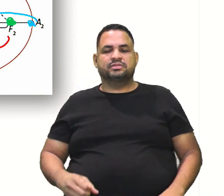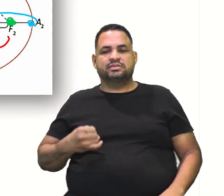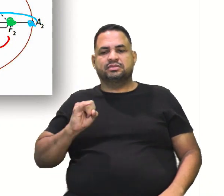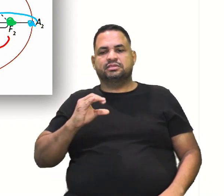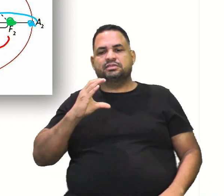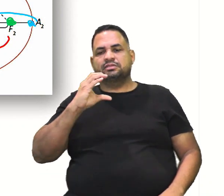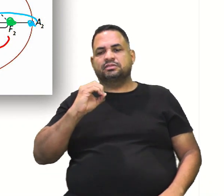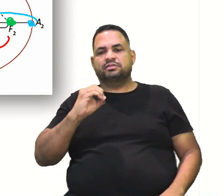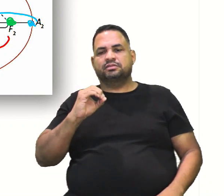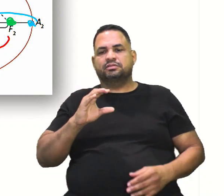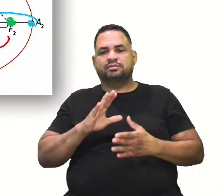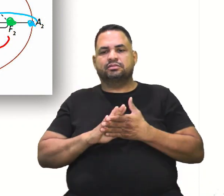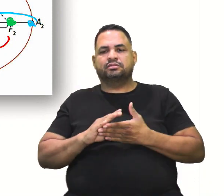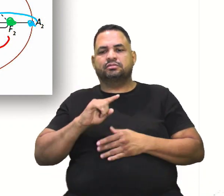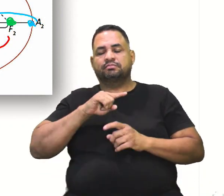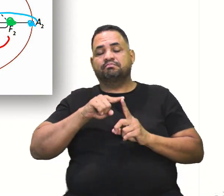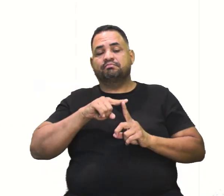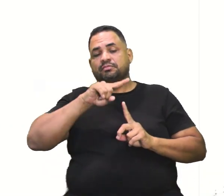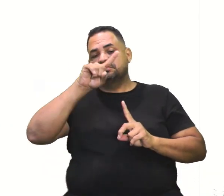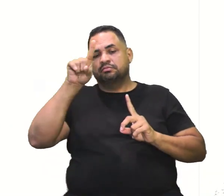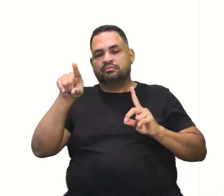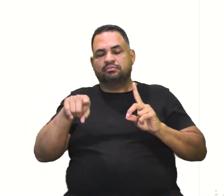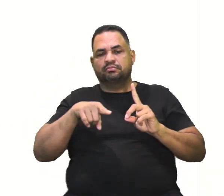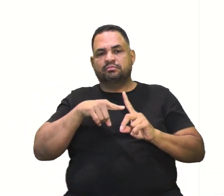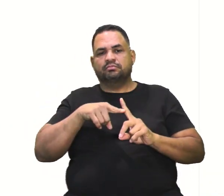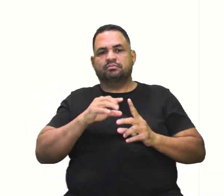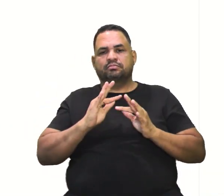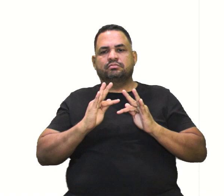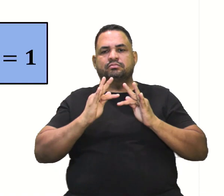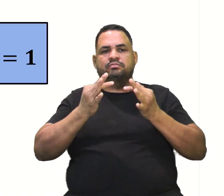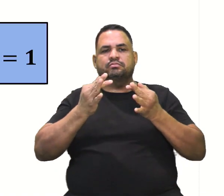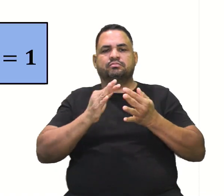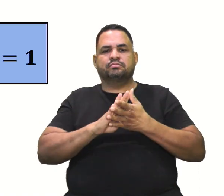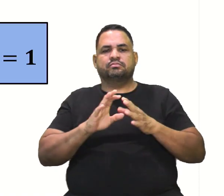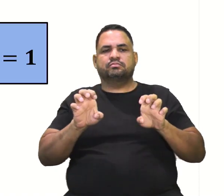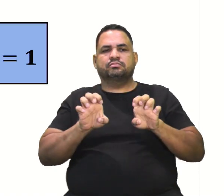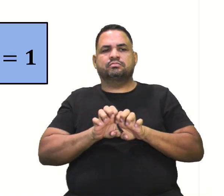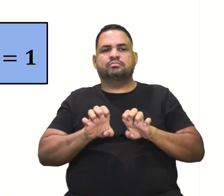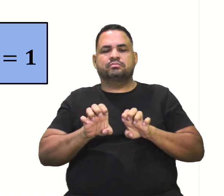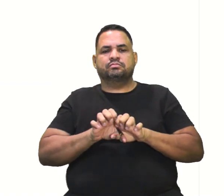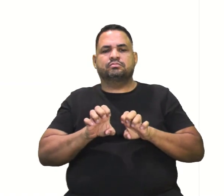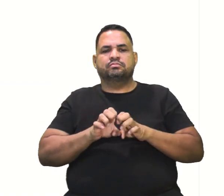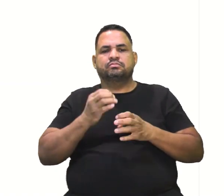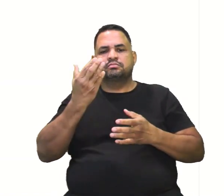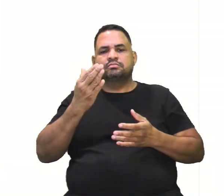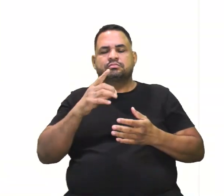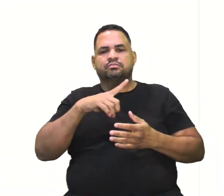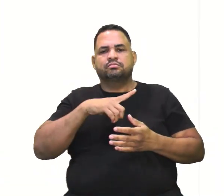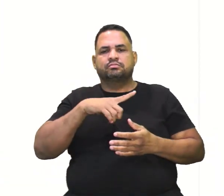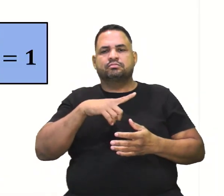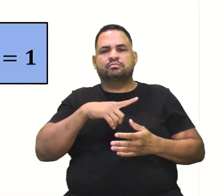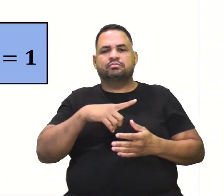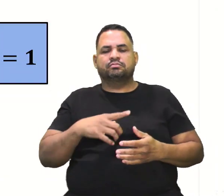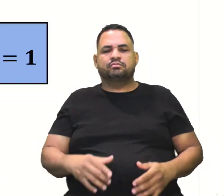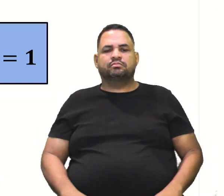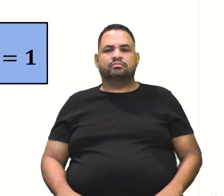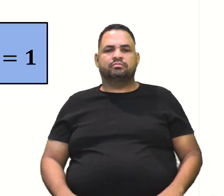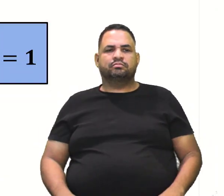zero, chegou a ser uma circunferência. circunferência. Finalizando, vamos às equações da elipse, né? Temos